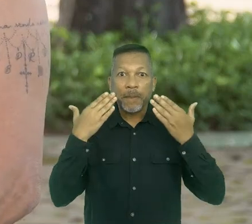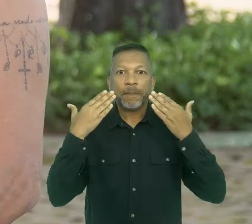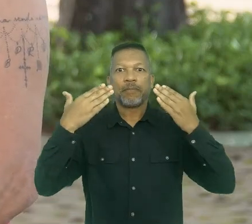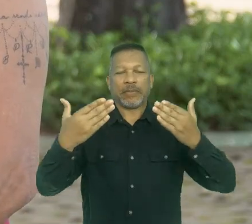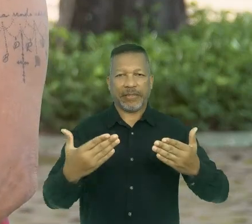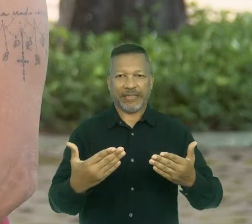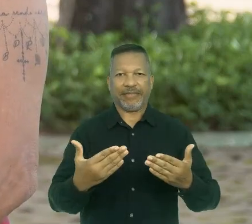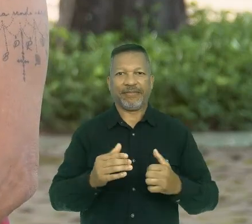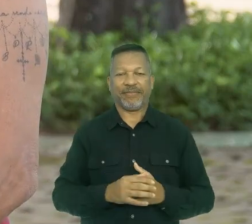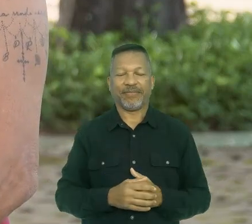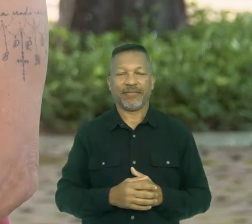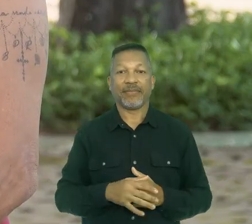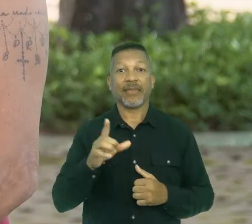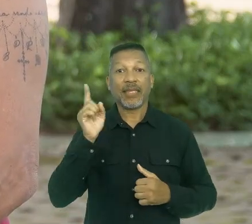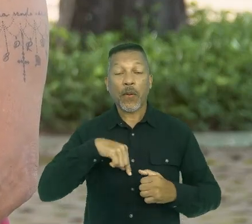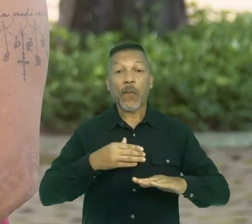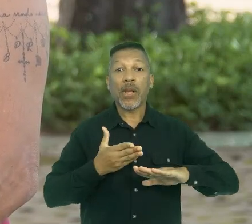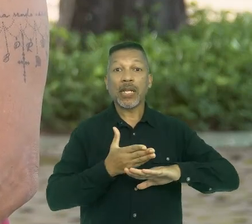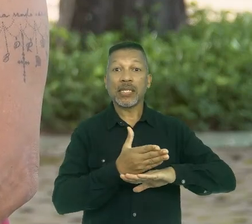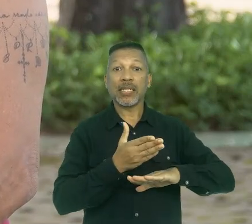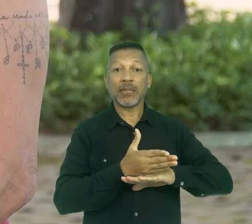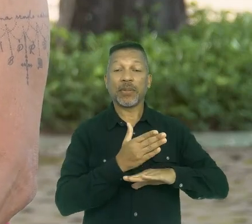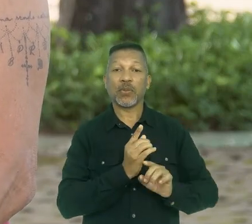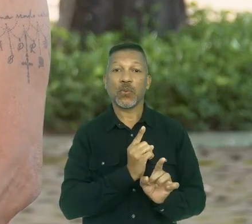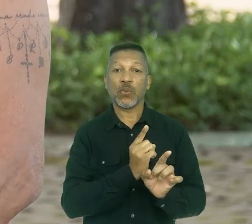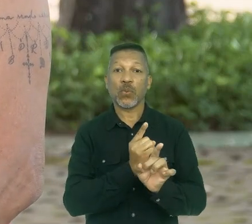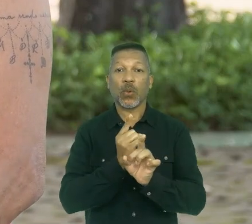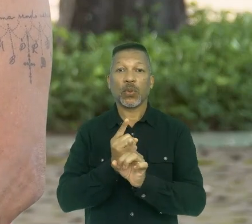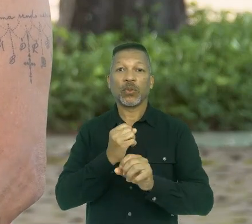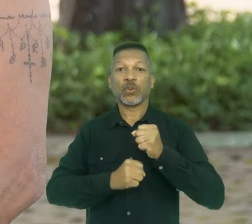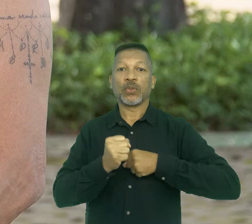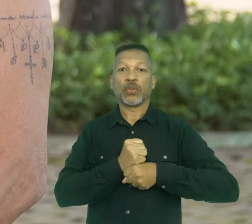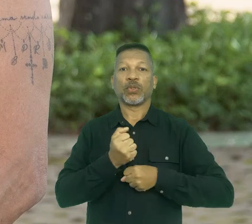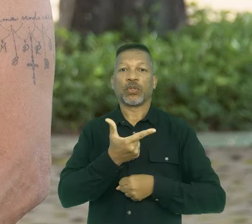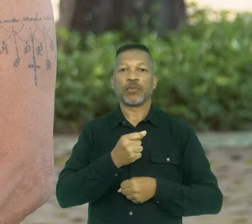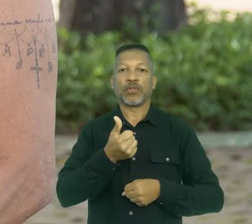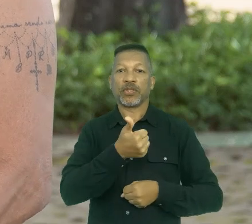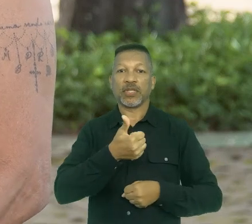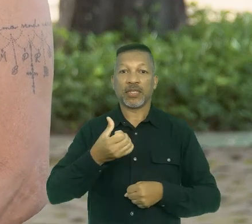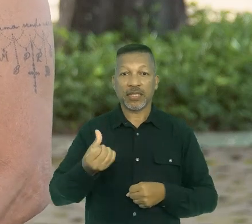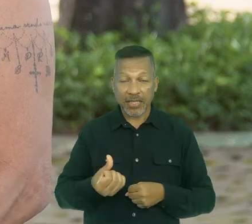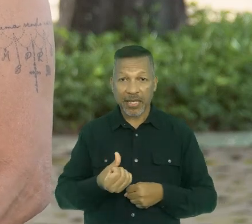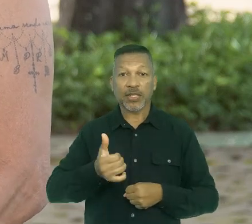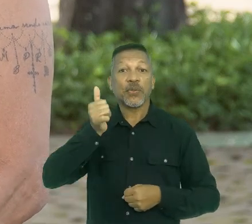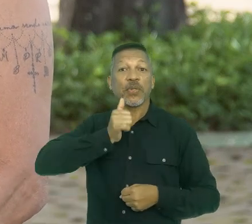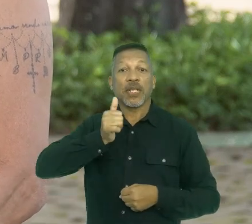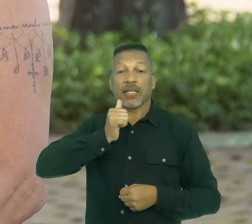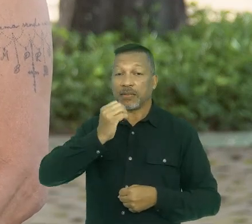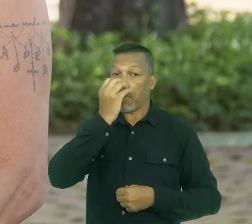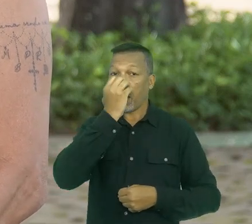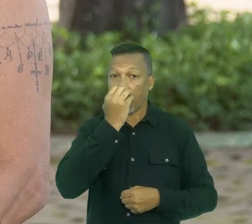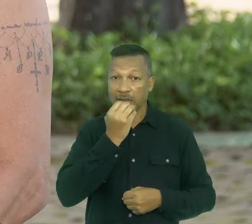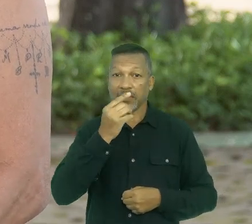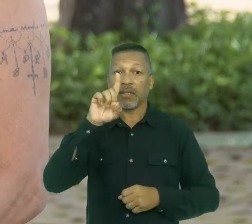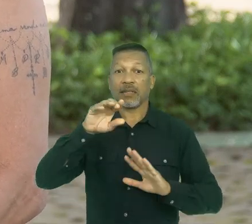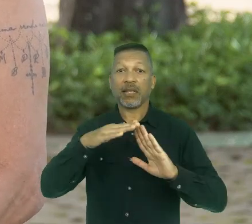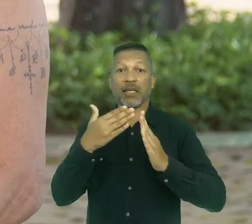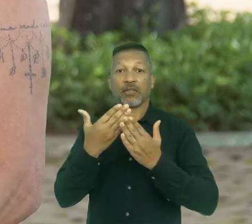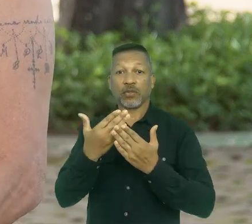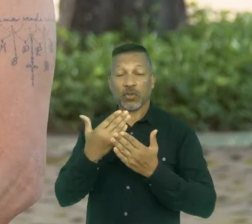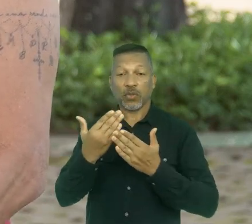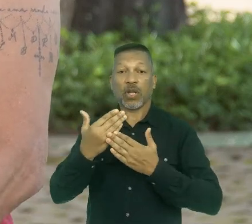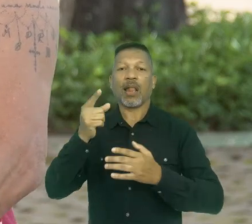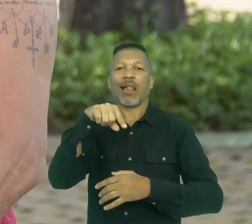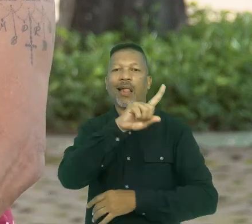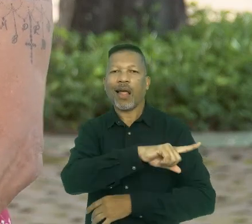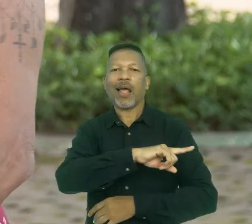apresentar. Eu participei de um encontro em 2016, Encontro de Mulheres Palhaças, lá na Escola de Circo do Rio de